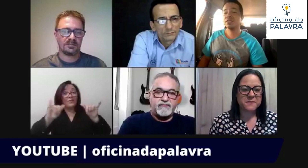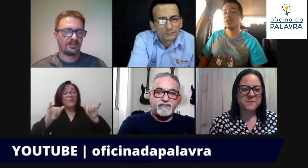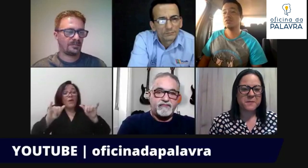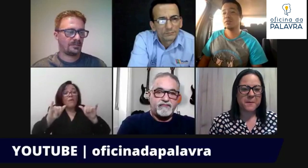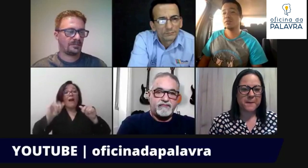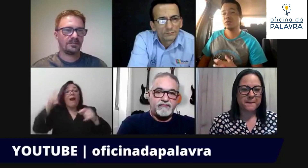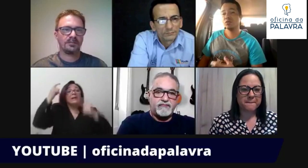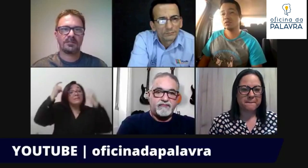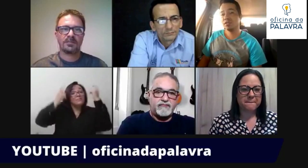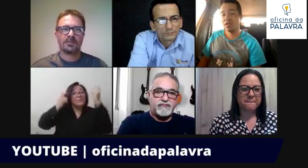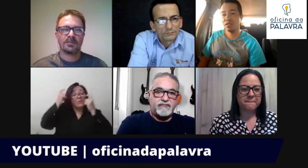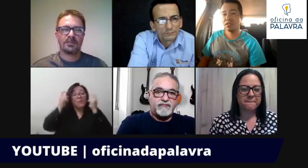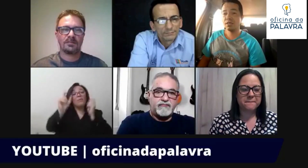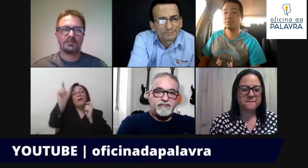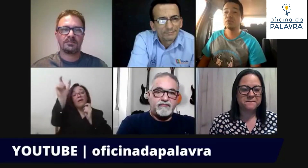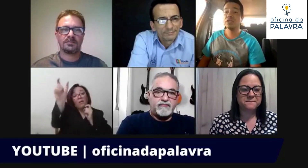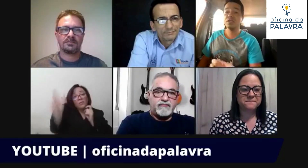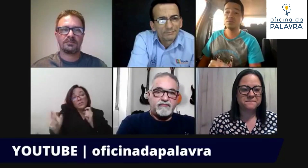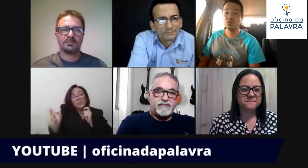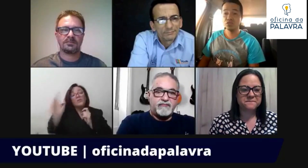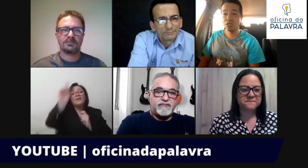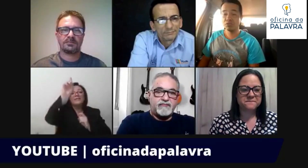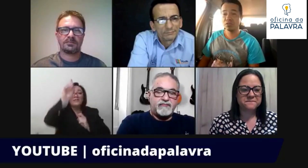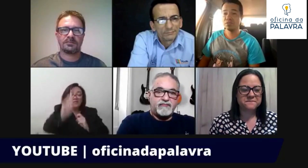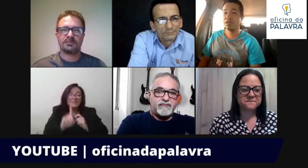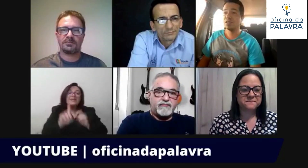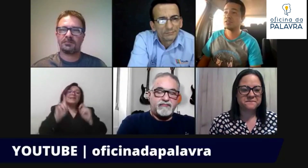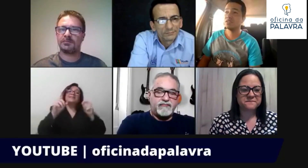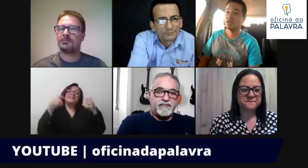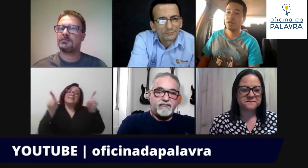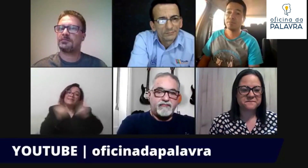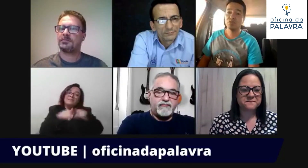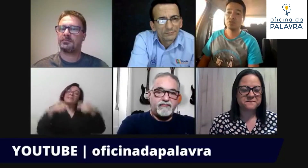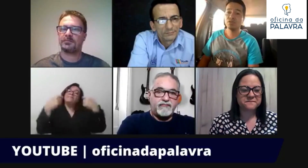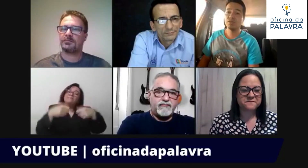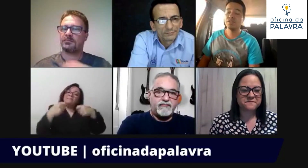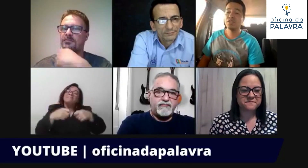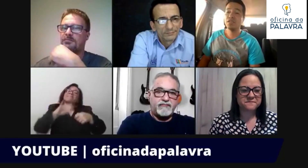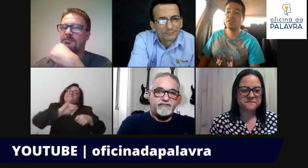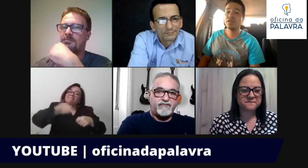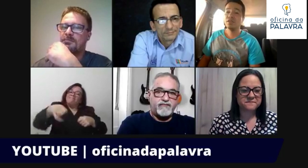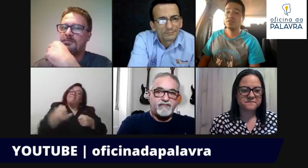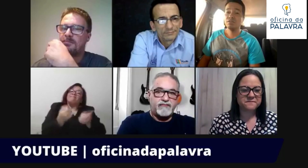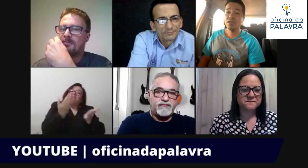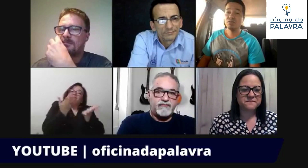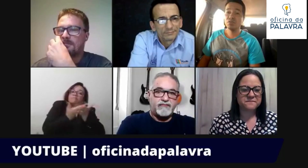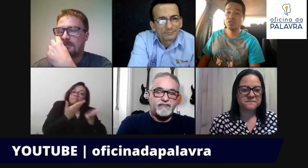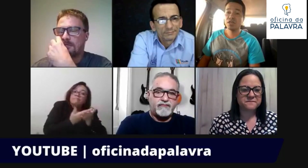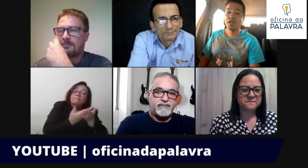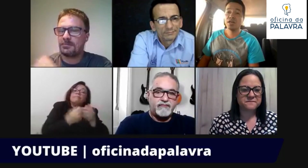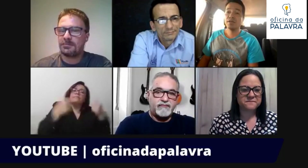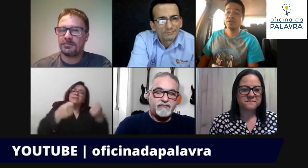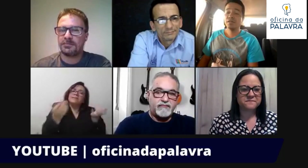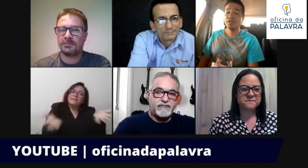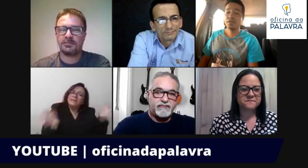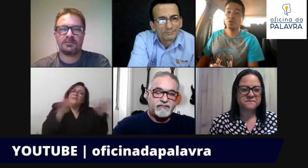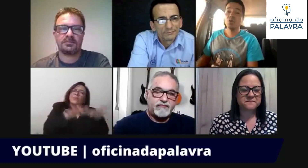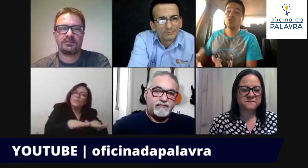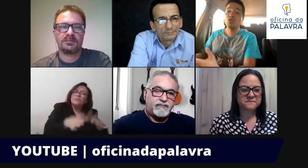nessa questão na pessoa com deficiência, e por esse motivo, às vezes, a pessoa com deficiência vem